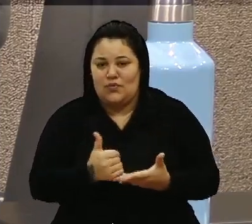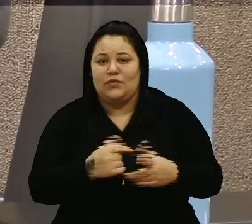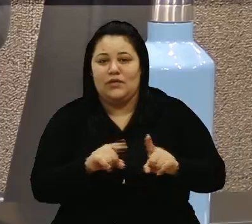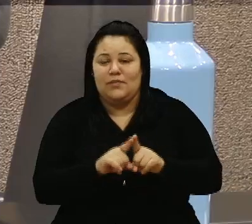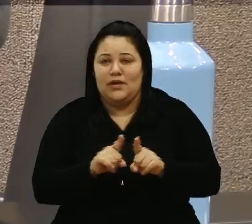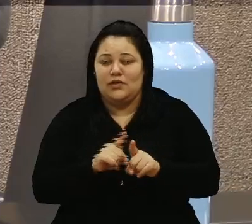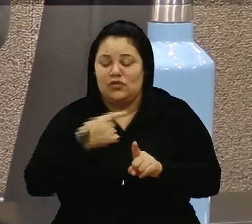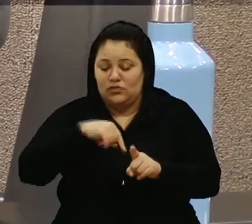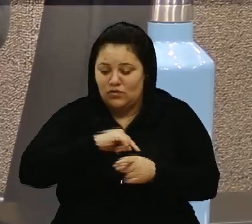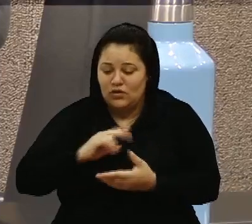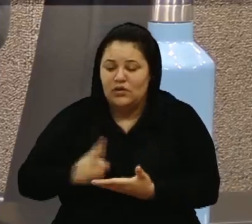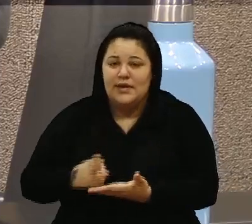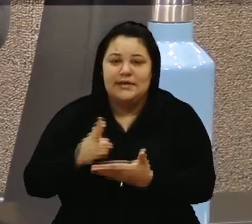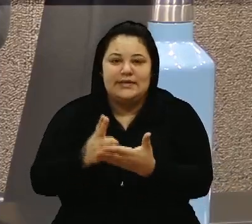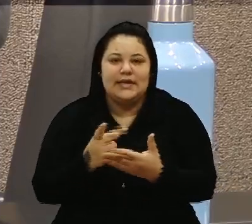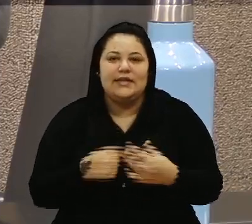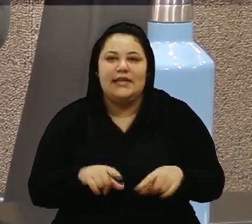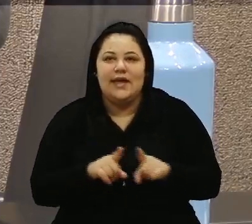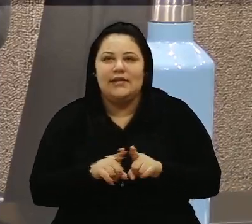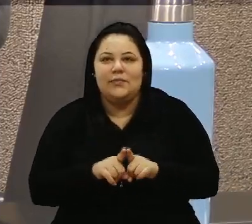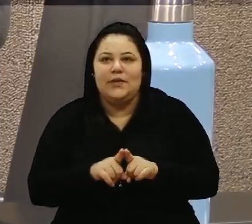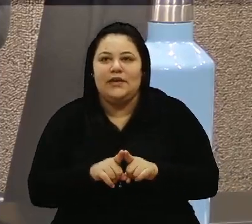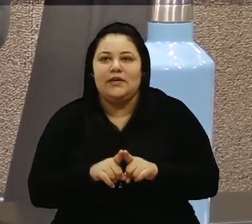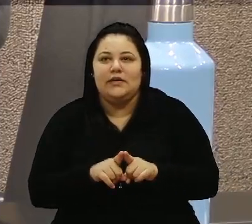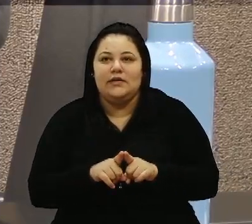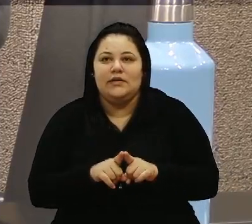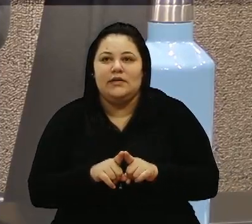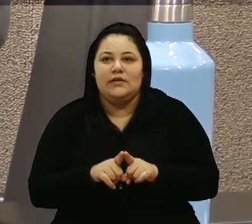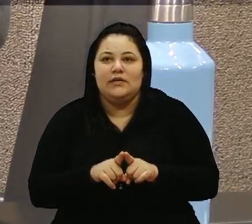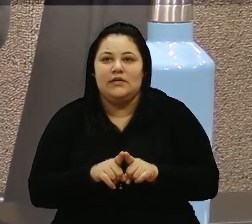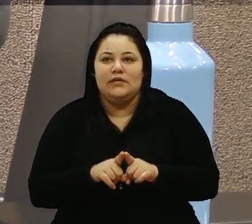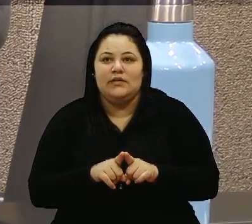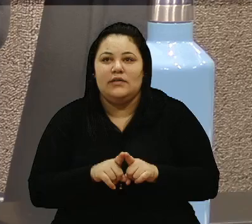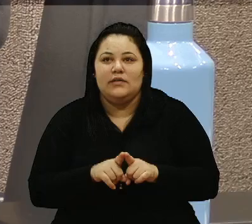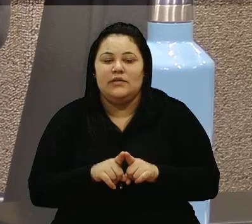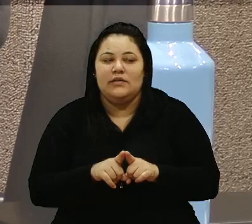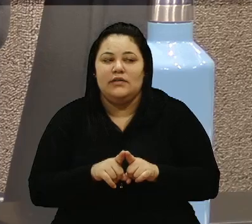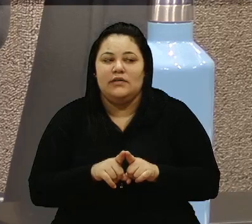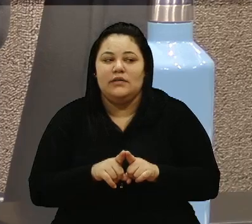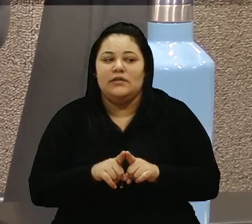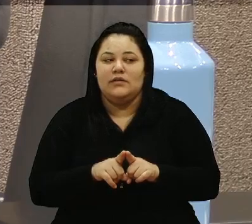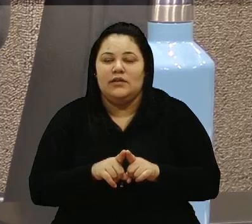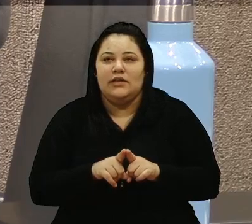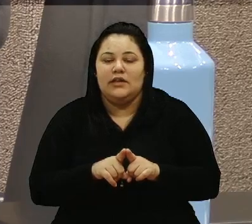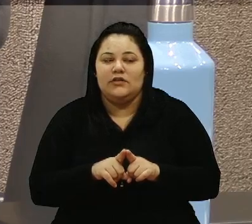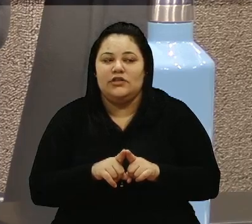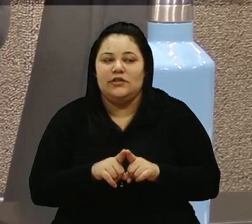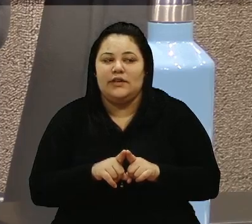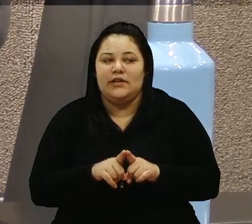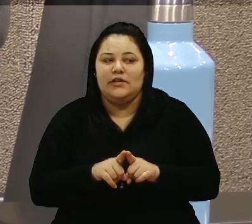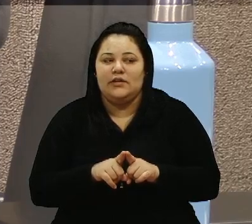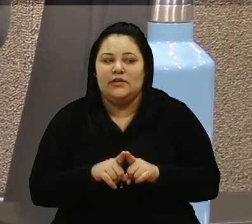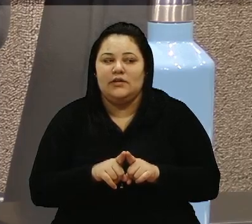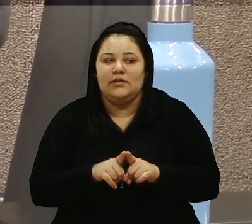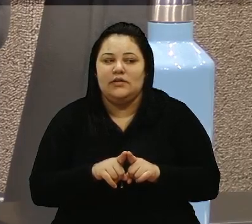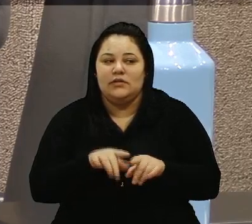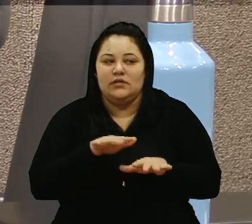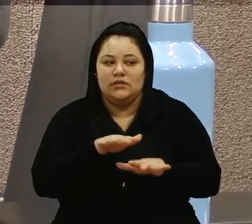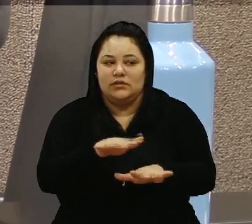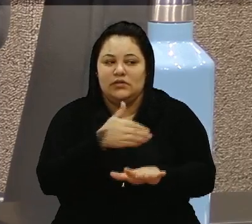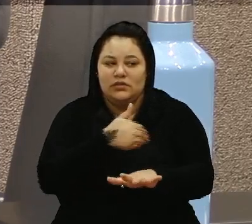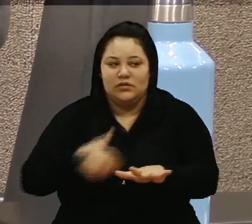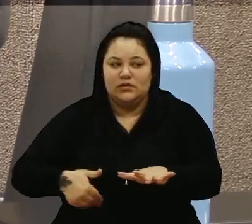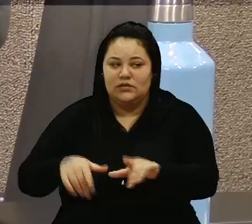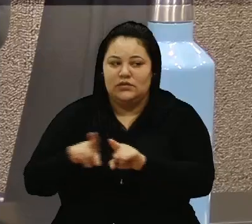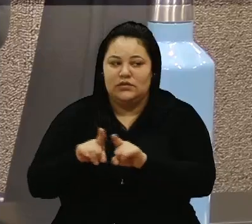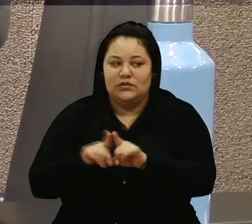prosseguir com a frente específica criada nessa casa para tratar da questão do transporte público e parabenizar a comissão,